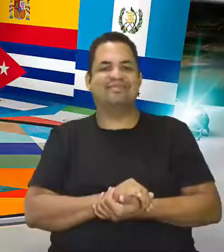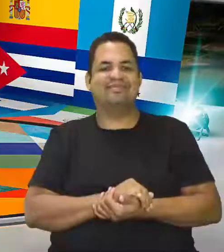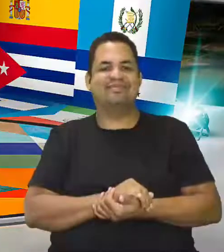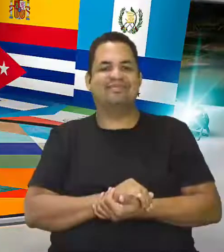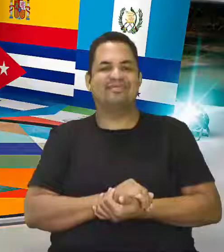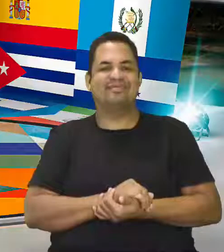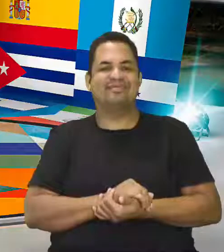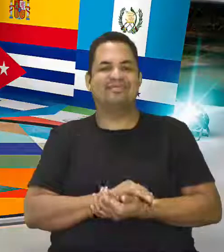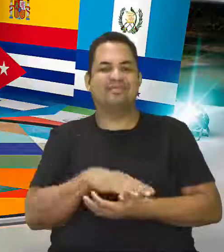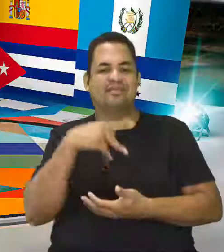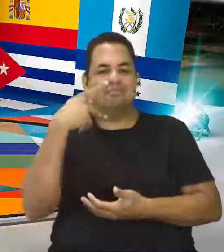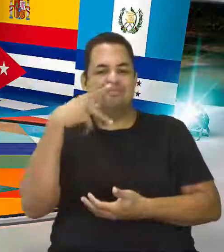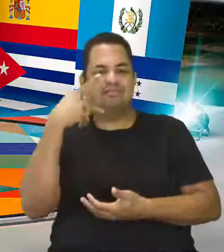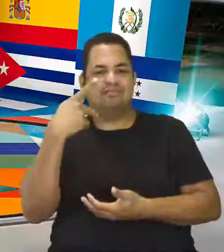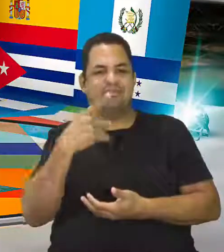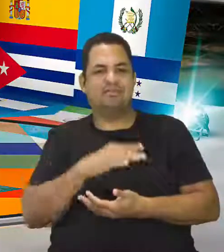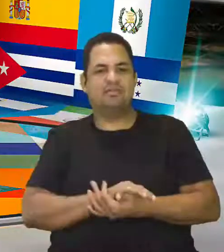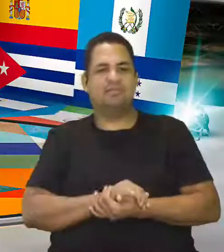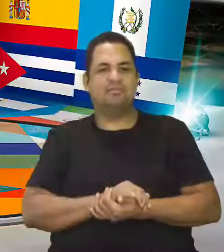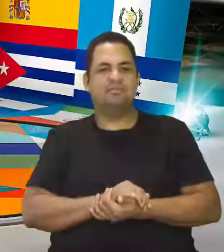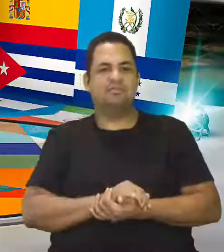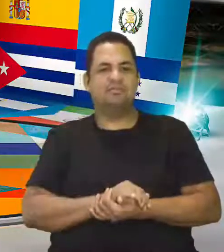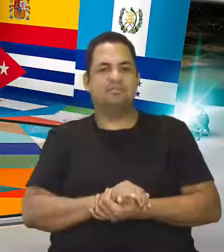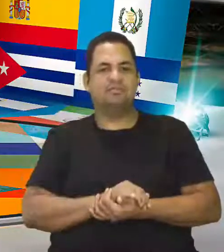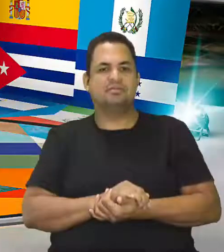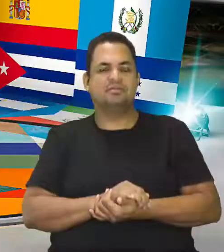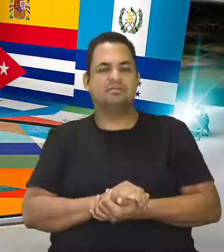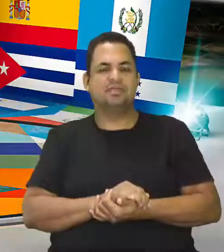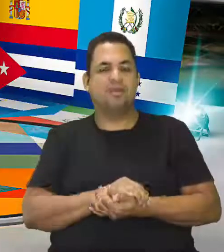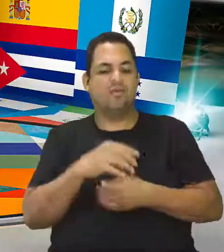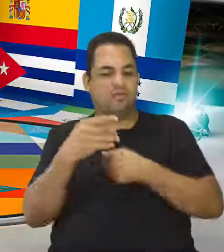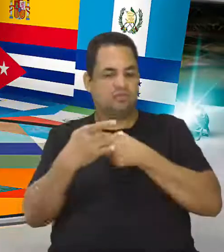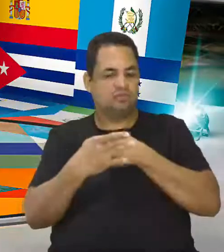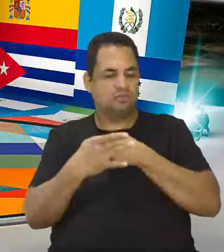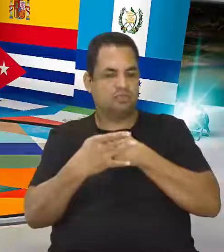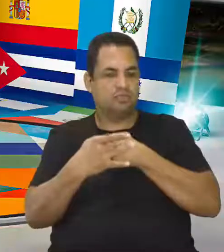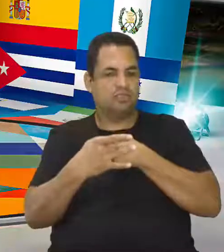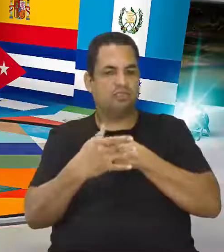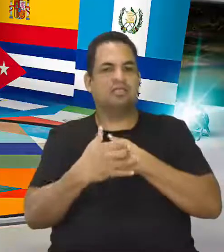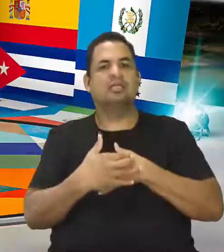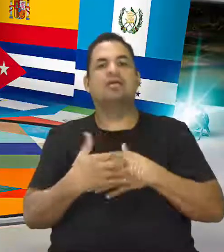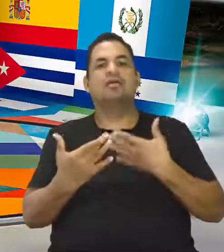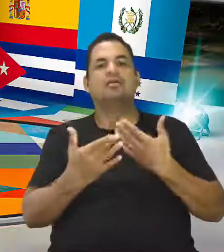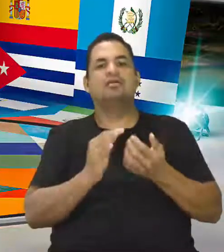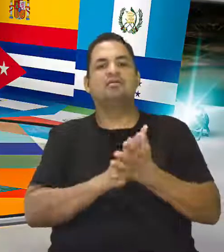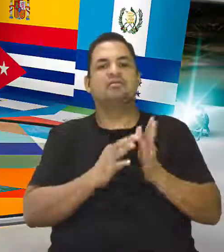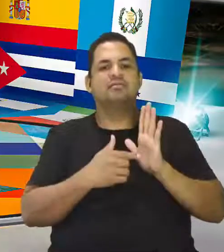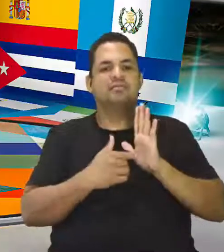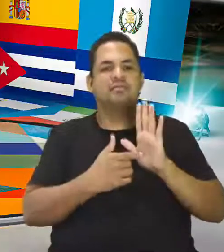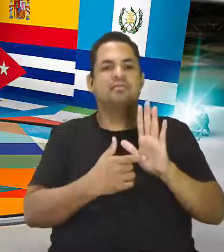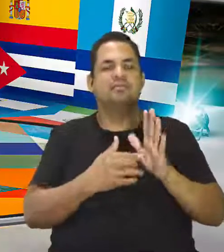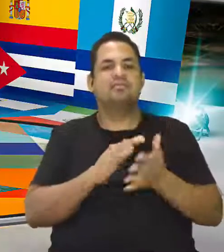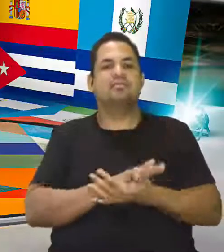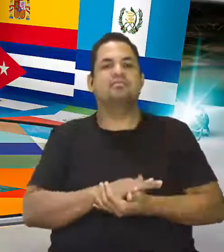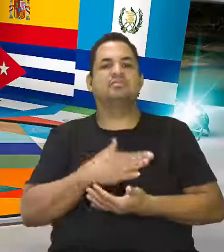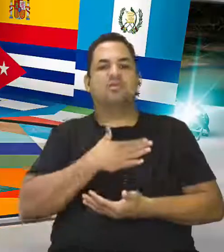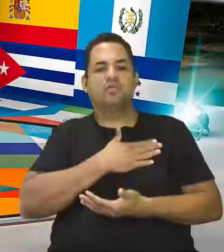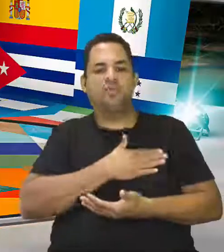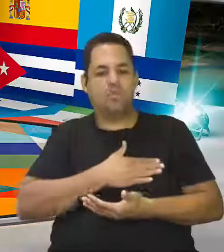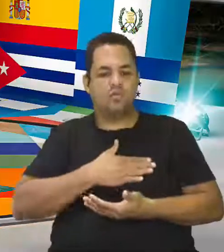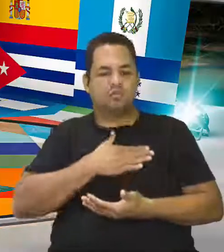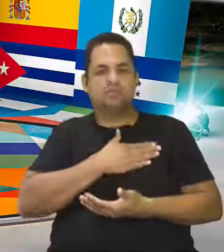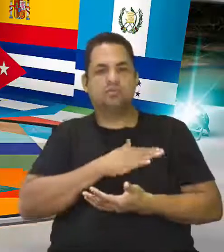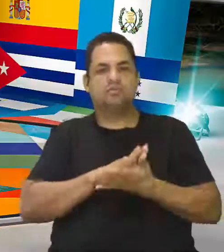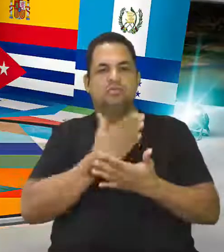você comentar lá no YouTube, dá um joinha primeiro, né? Dá esse joinha ali, mostra que você está gostando da nossa